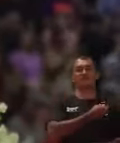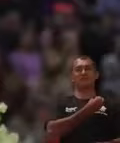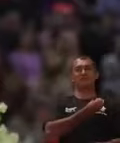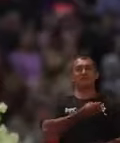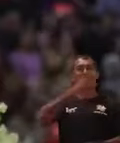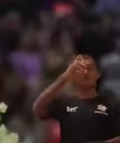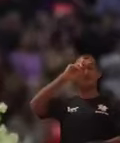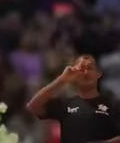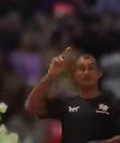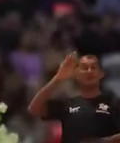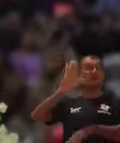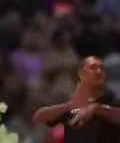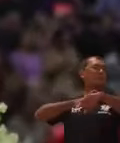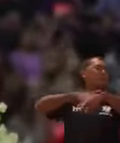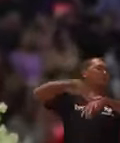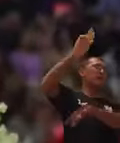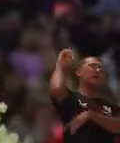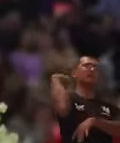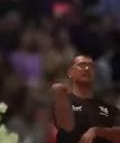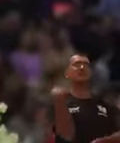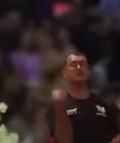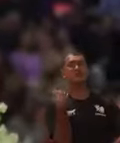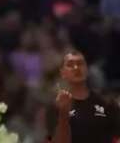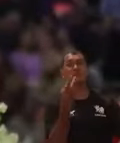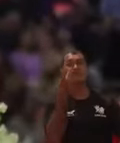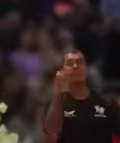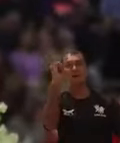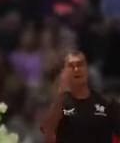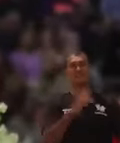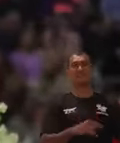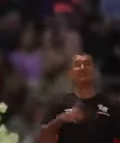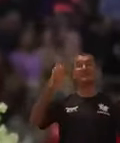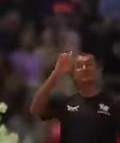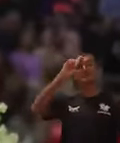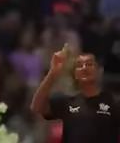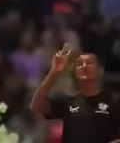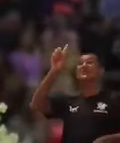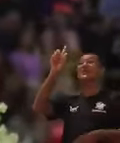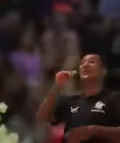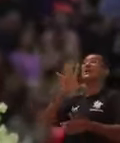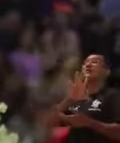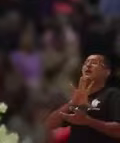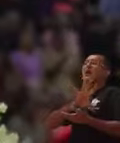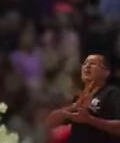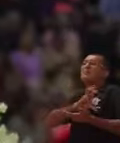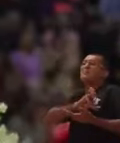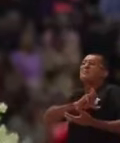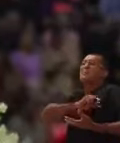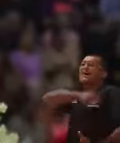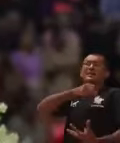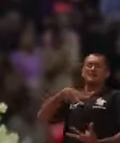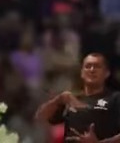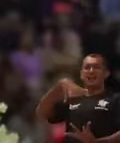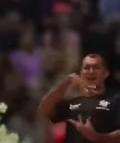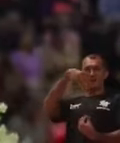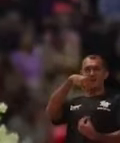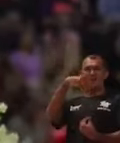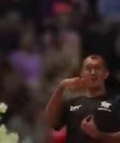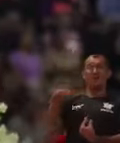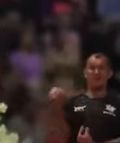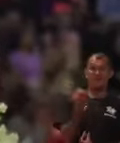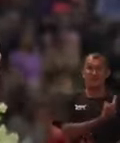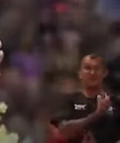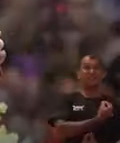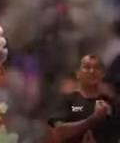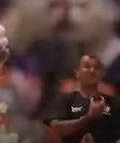E Ele é muito mais do que ser o nosso Pai, Ele é o amado da nossa alma e a nossa vida só